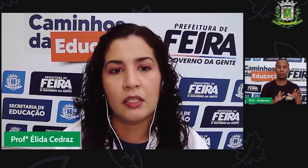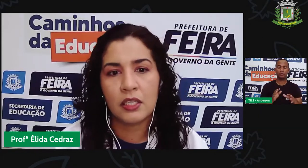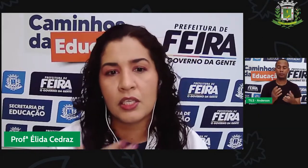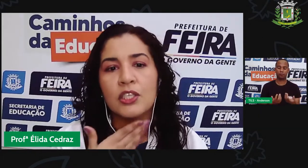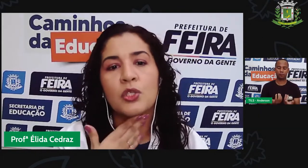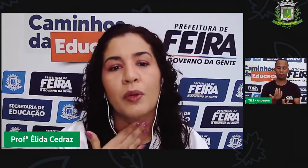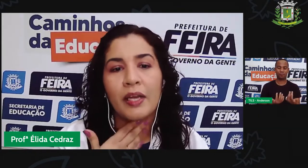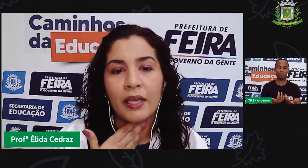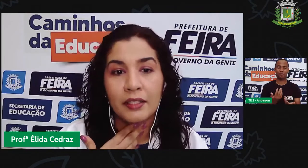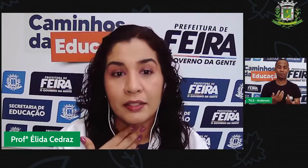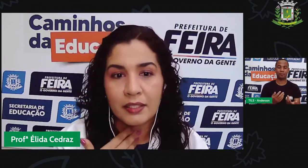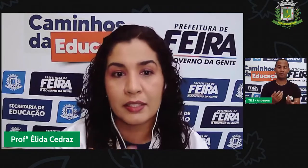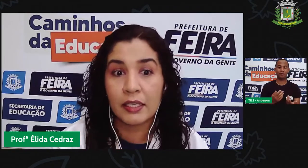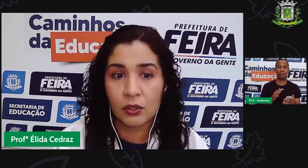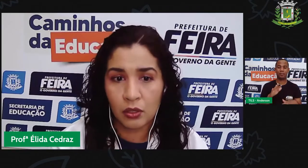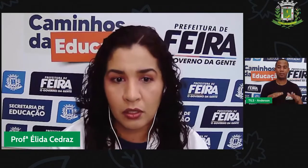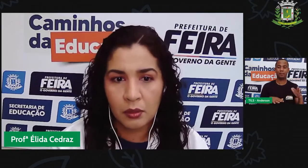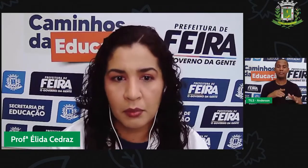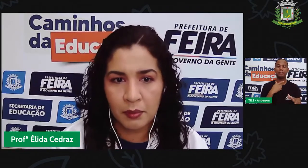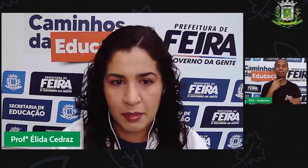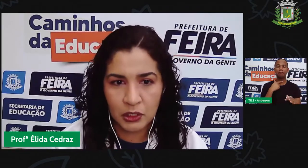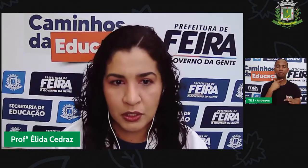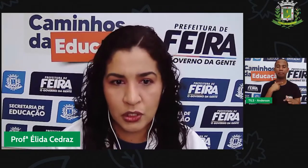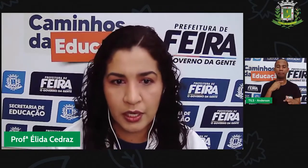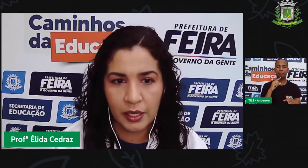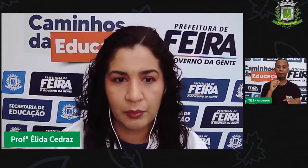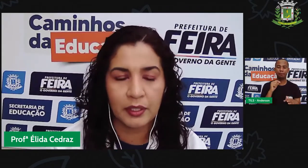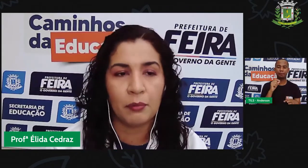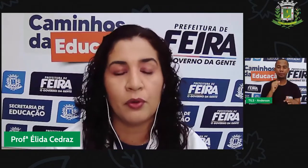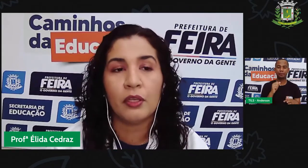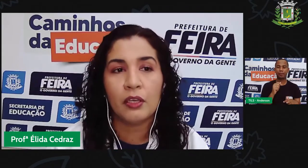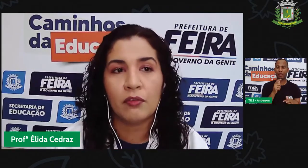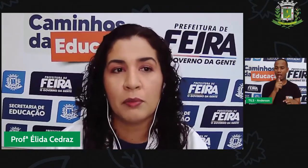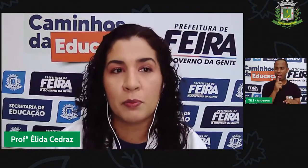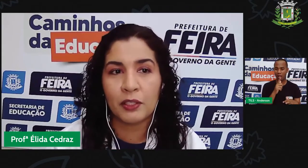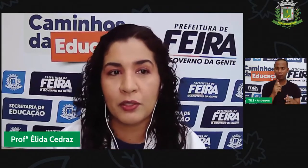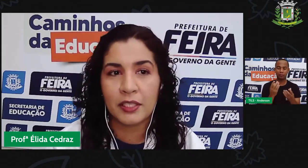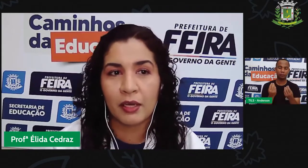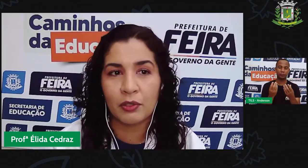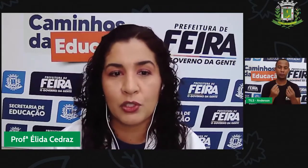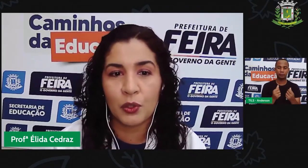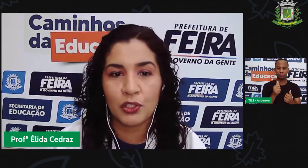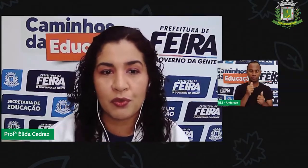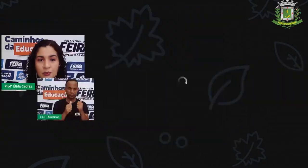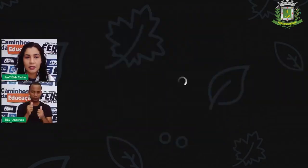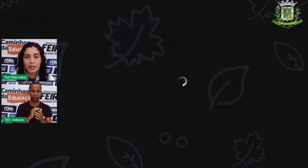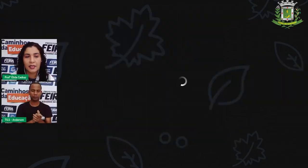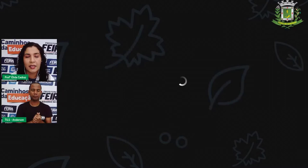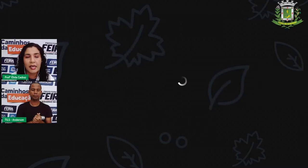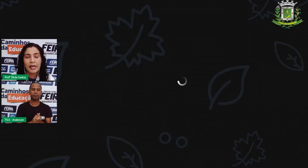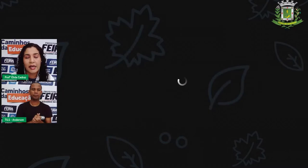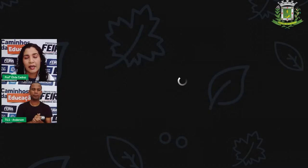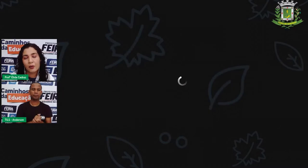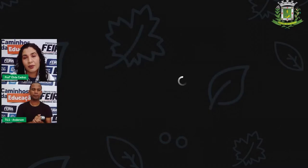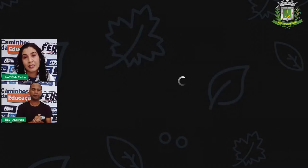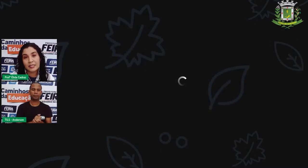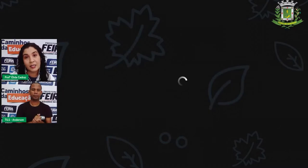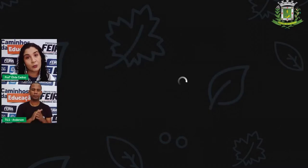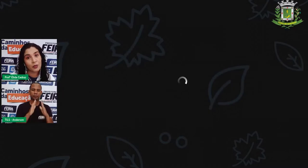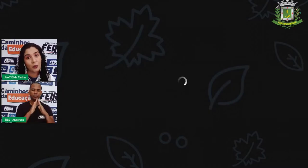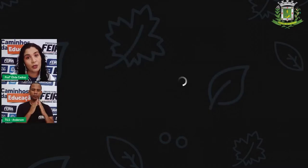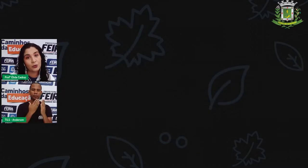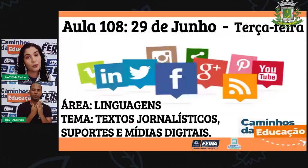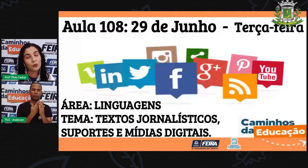né? Deixa a gente com a garganta feca, ó, beber bastante água, tá bom? Então, a gente vai mostrar a aula de hoje, vamos lá? Aula